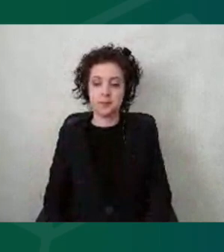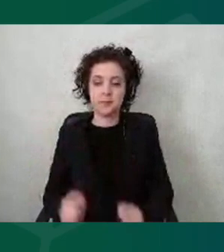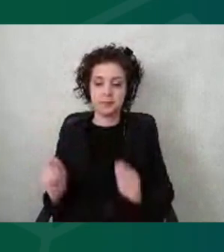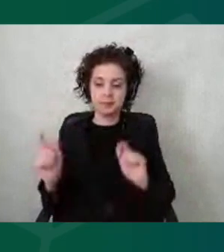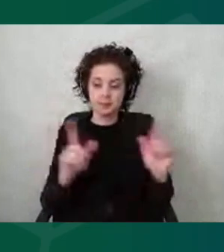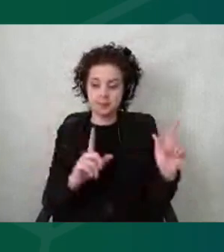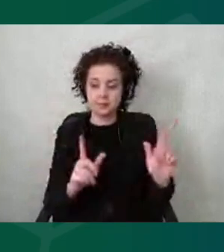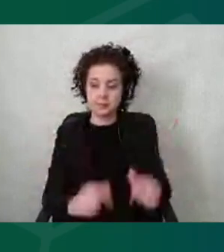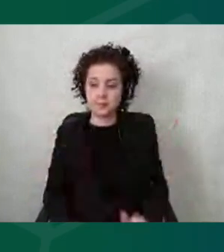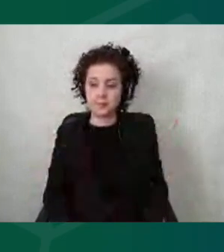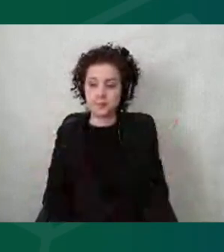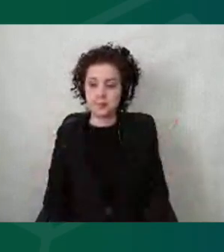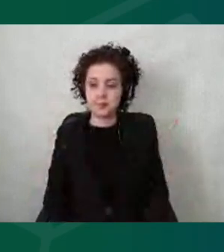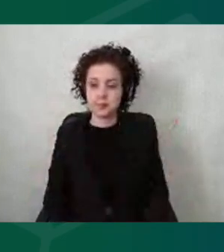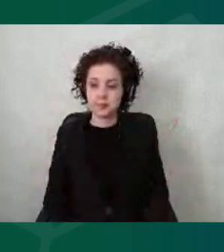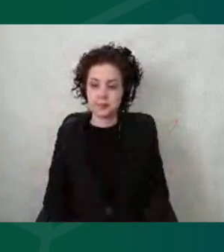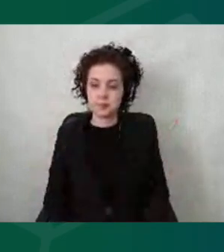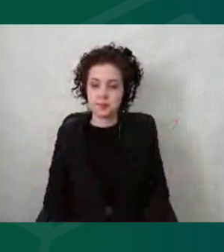O próximo.